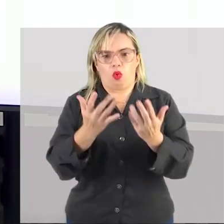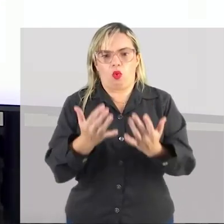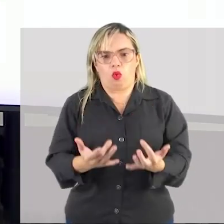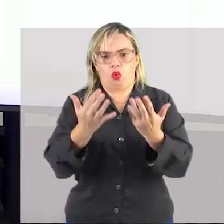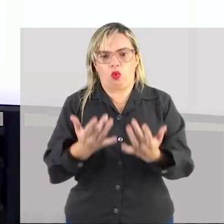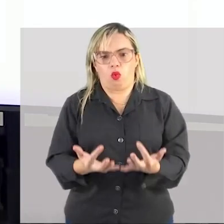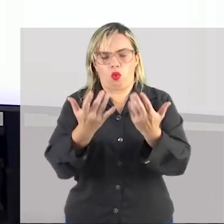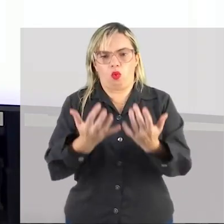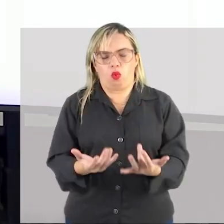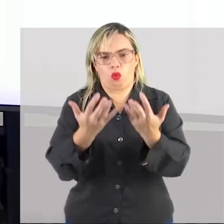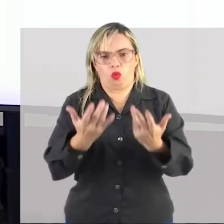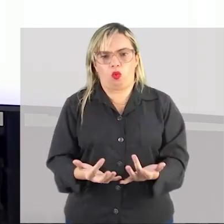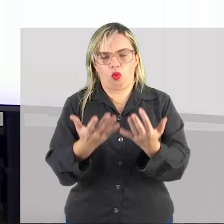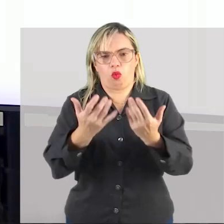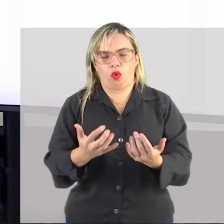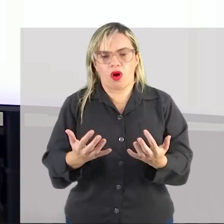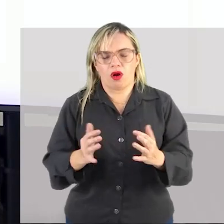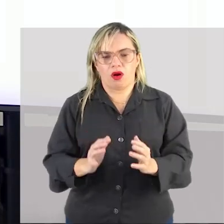uma ebulição.